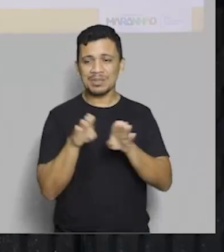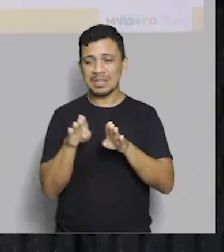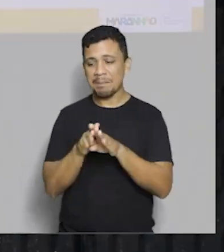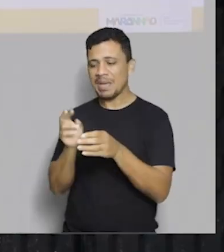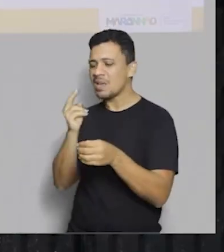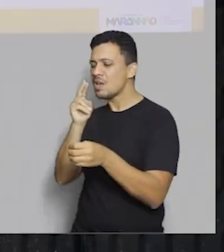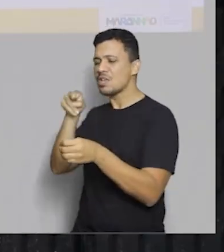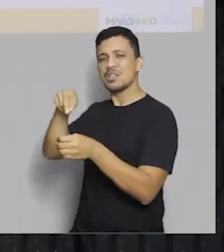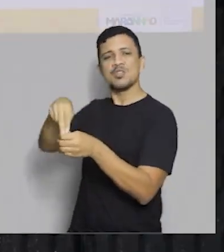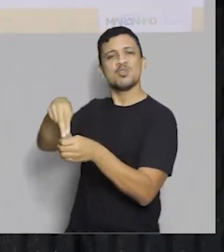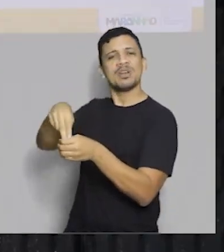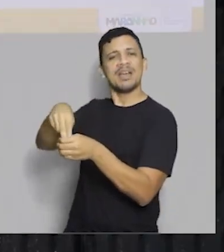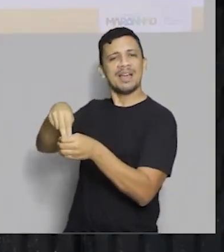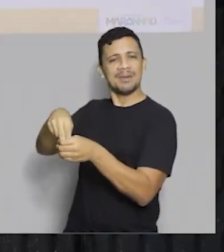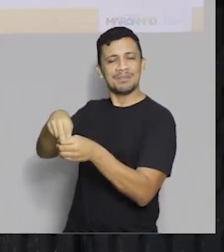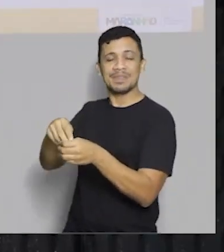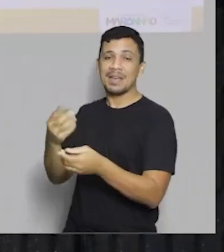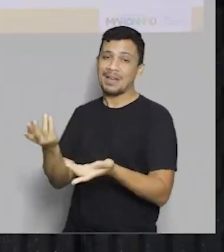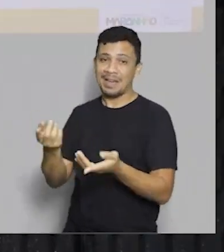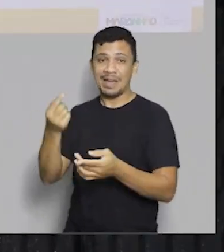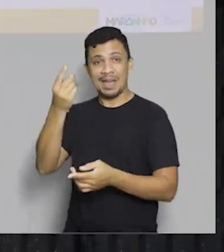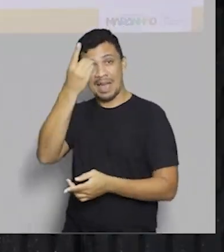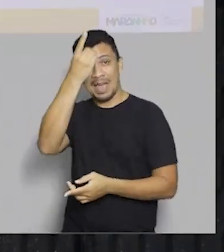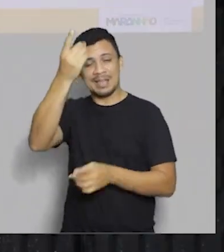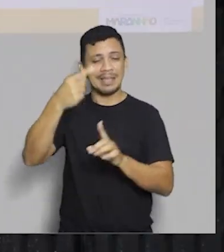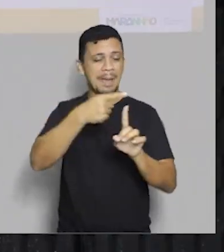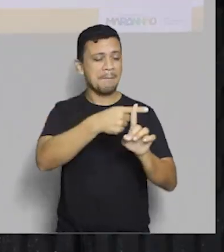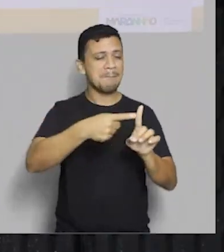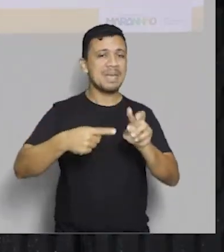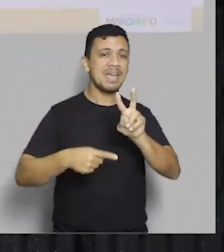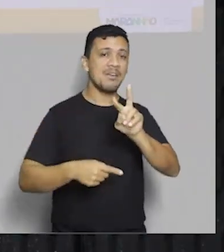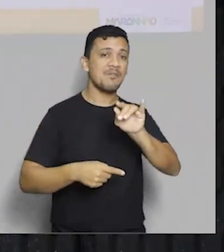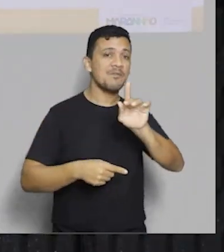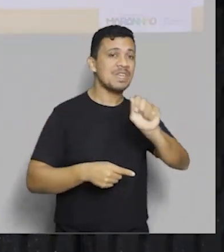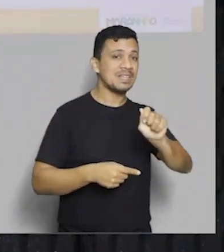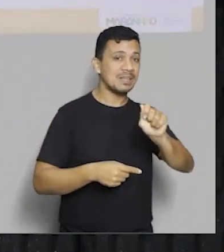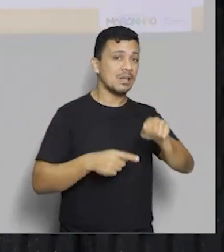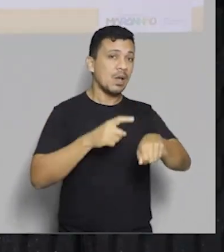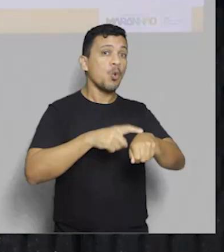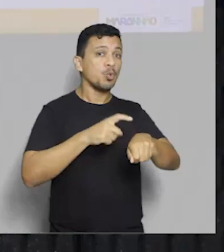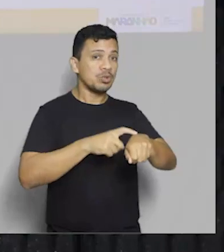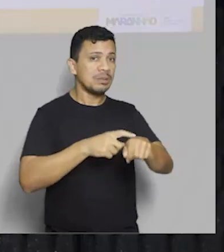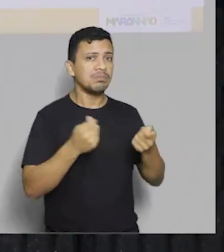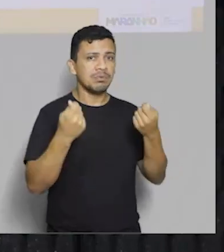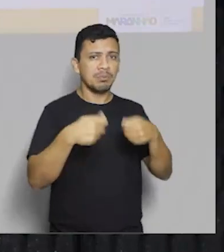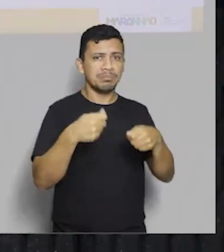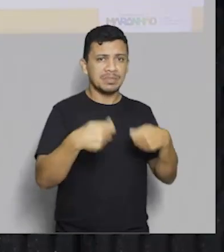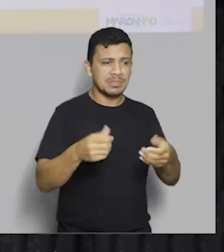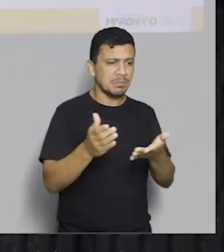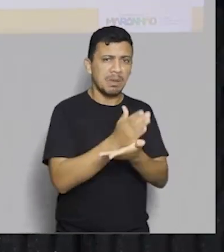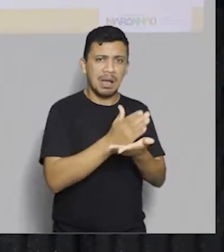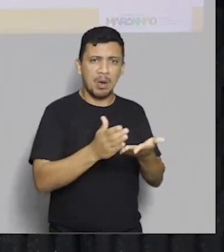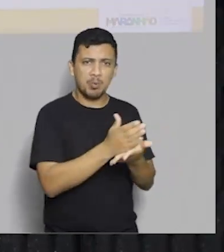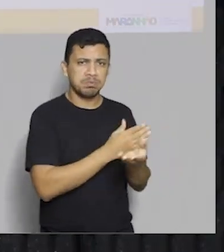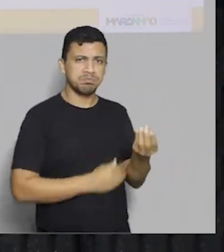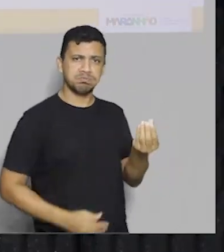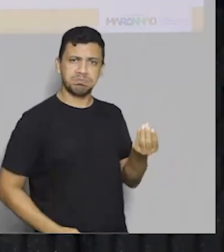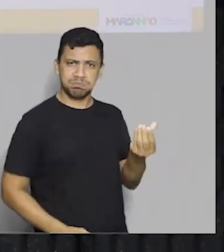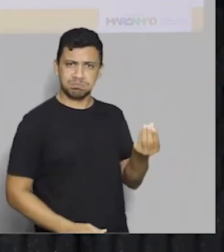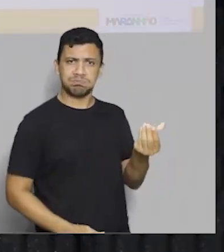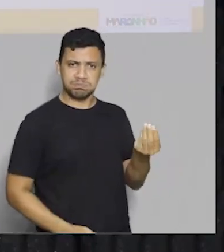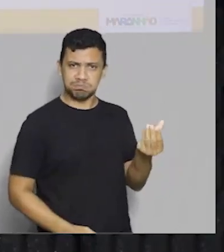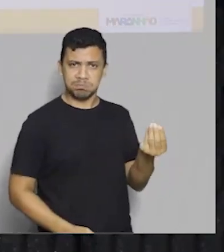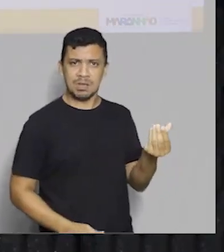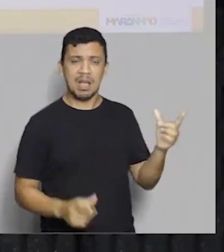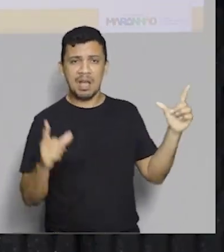trabalhando a ideia de meia-vida, o tempo necessário para que um radioisótopo seja